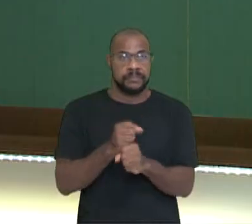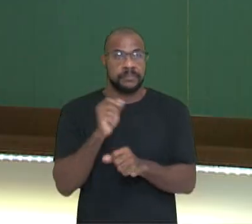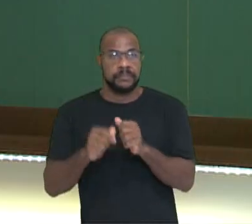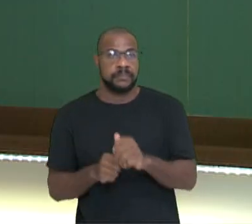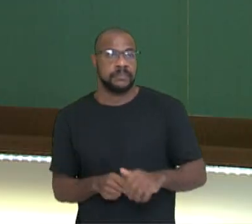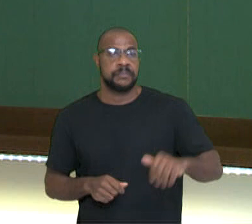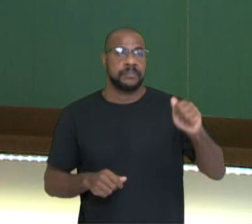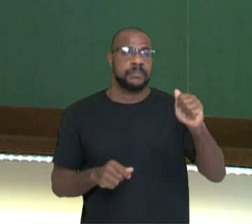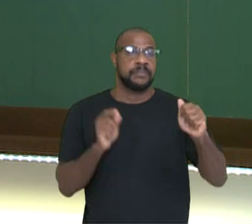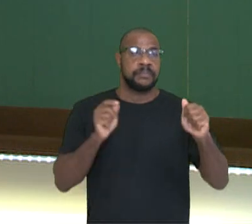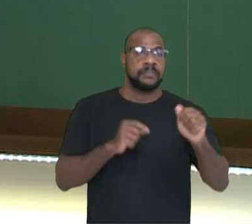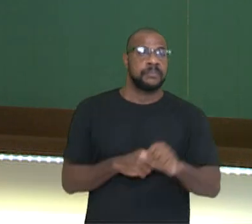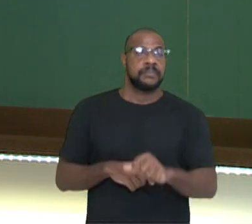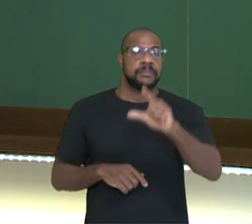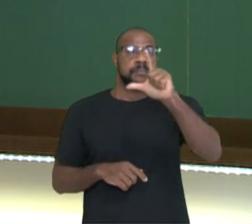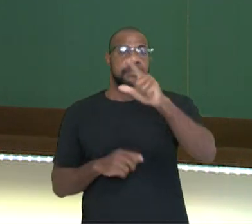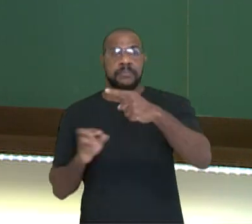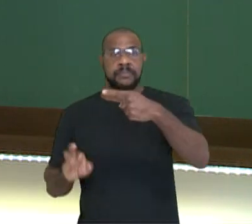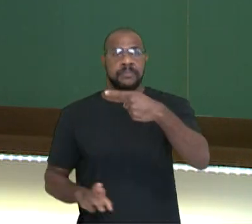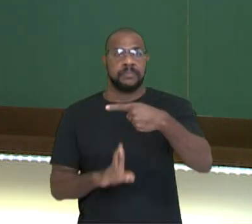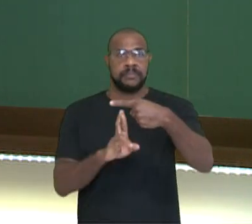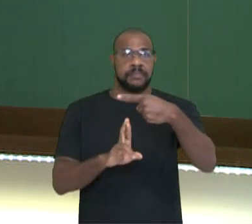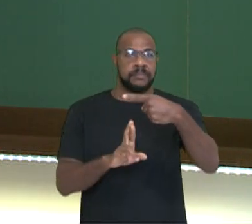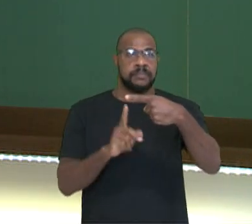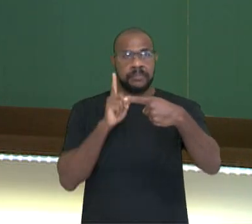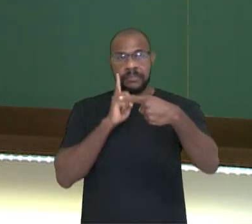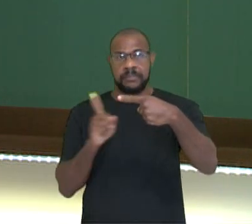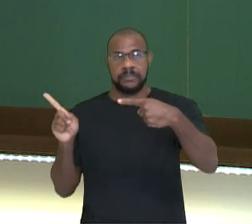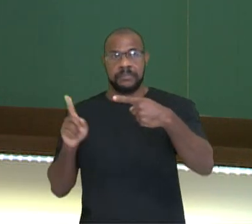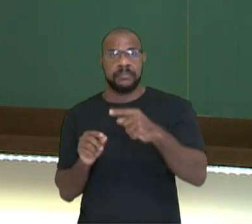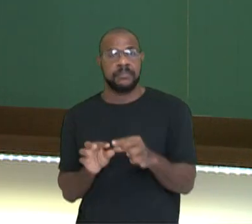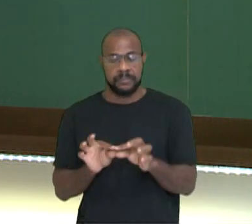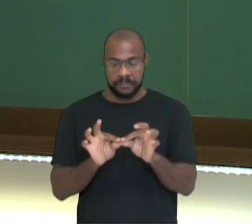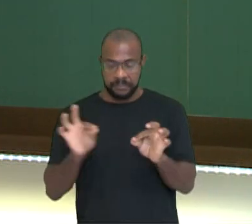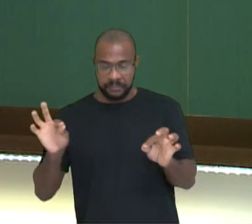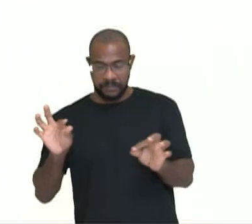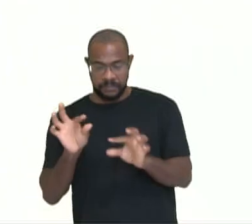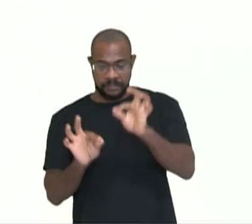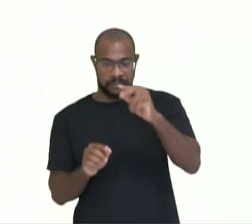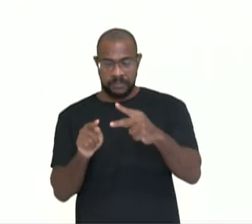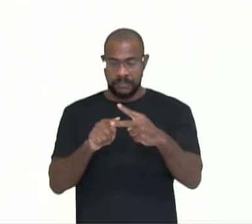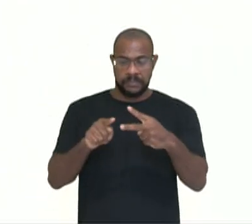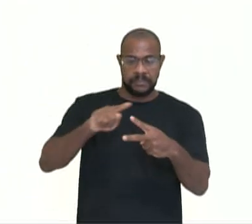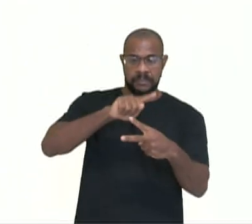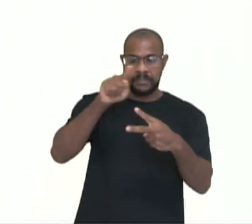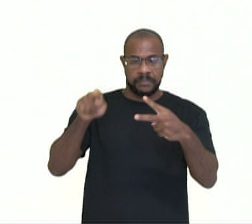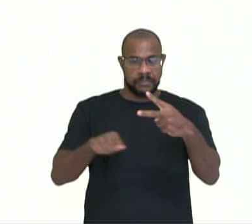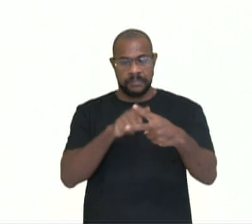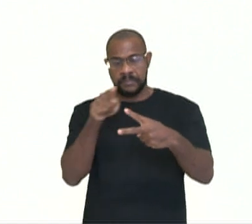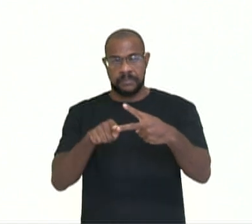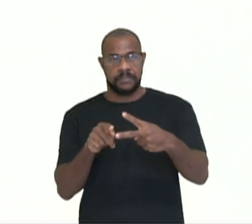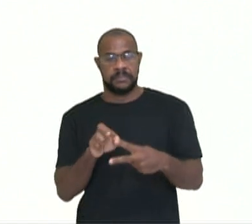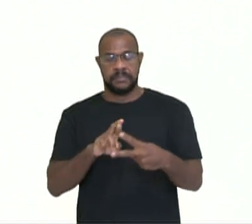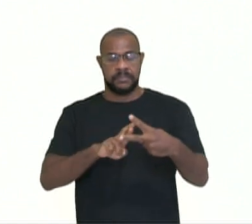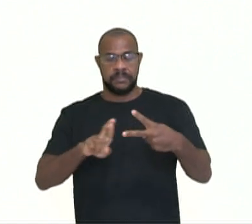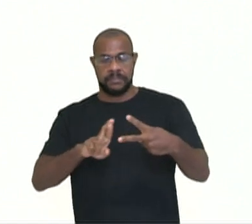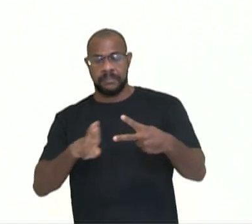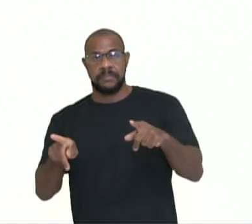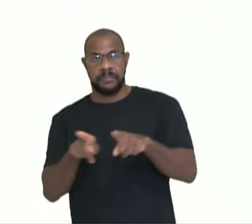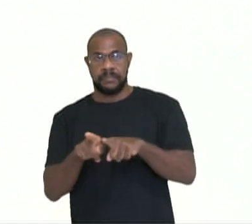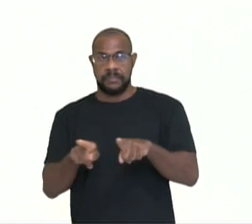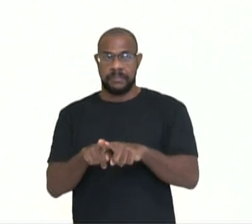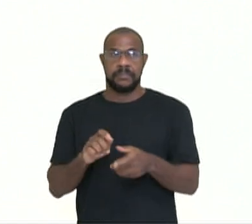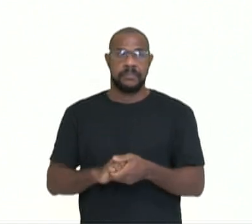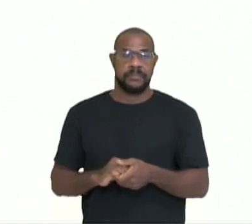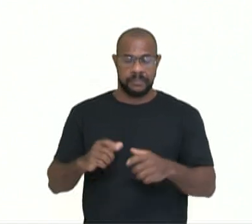ângulo central pela relação da divisão do comprimento do arco pelo raio da circunferência da